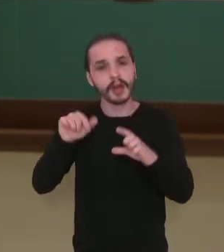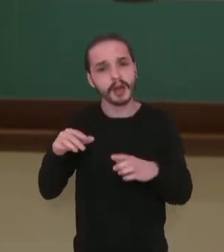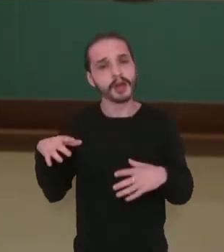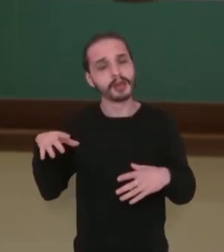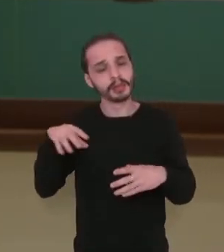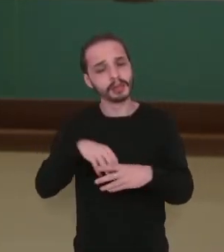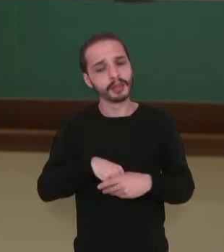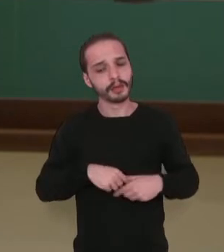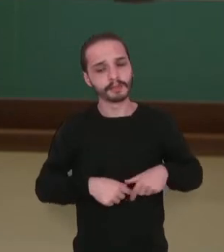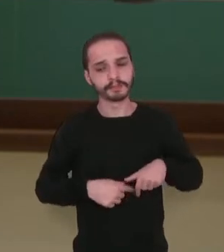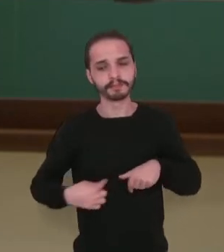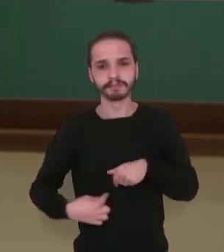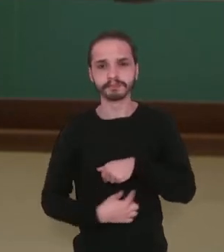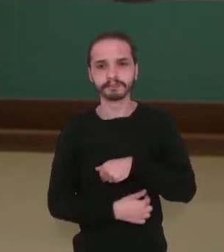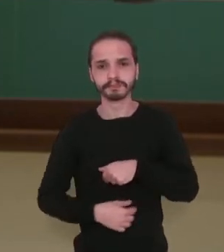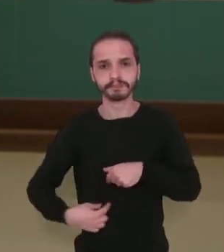flora